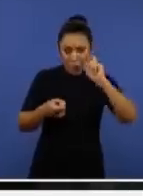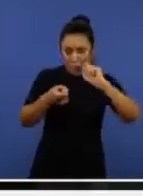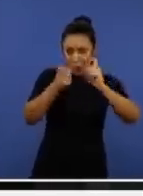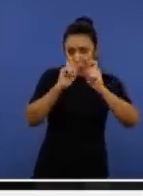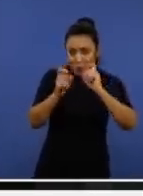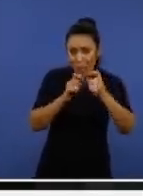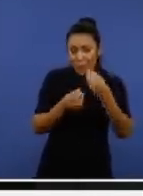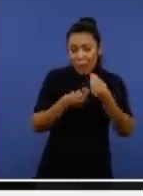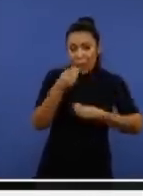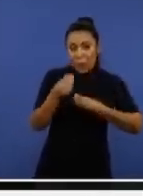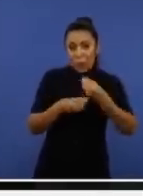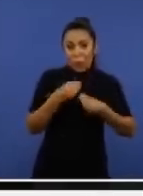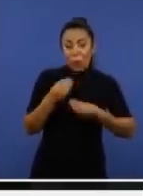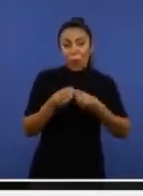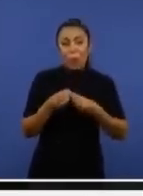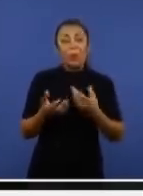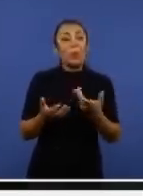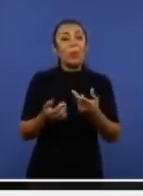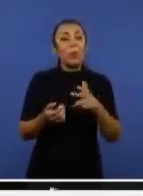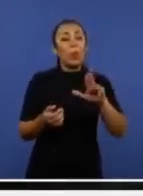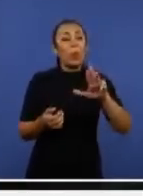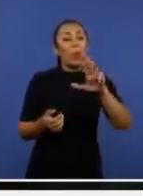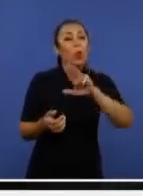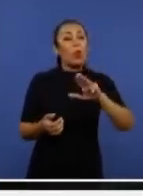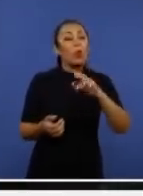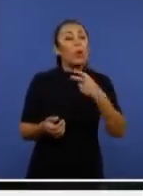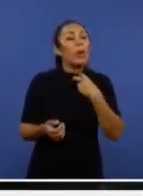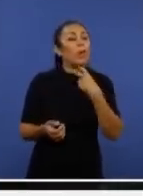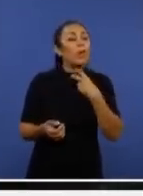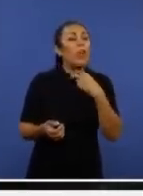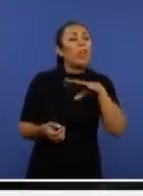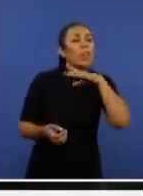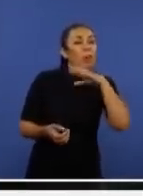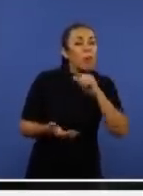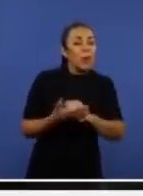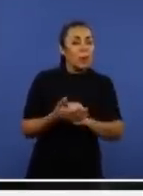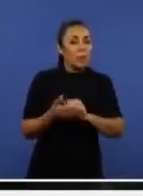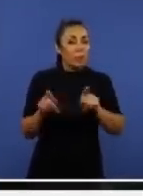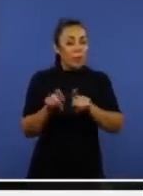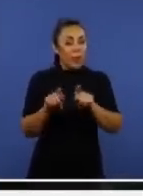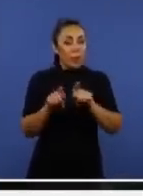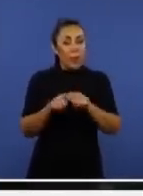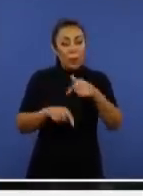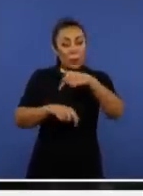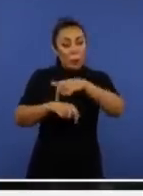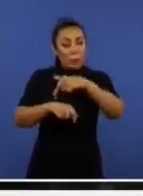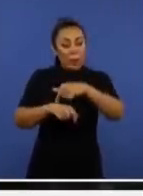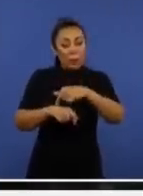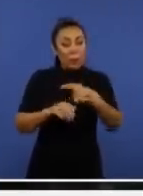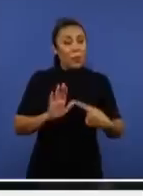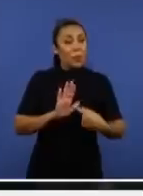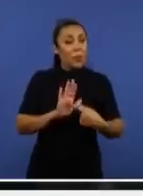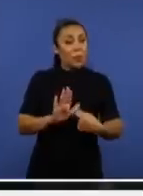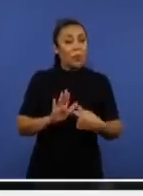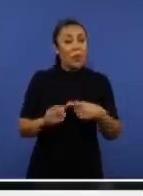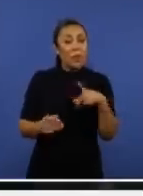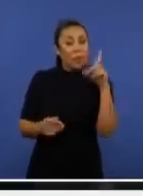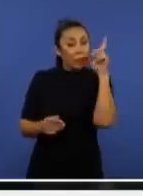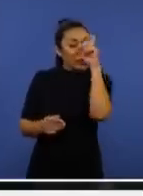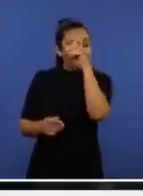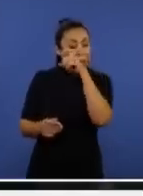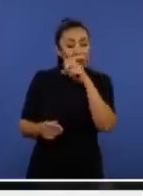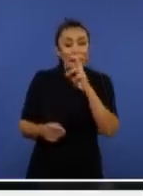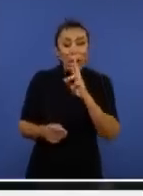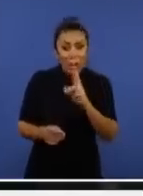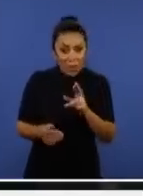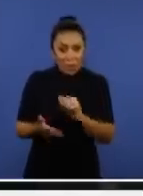esse estado da voz dele, muito rouca, e ele em alguns momentos demonstrando certa dificuldade em responder.